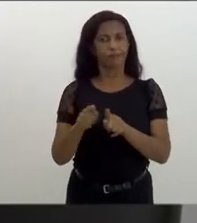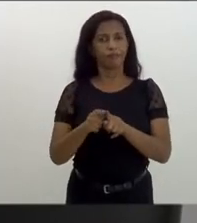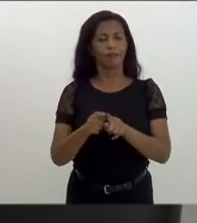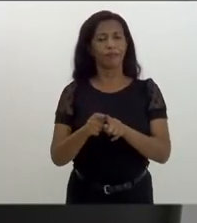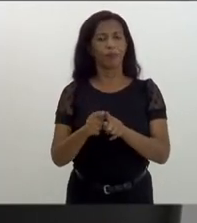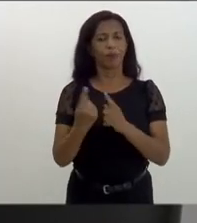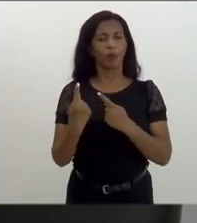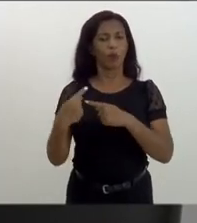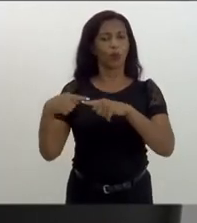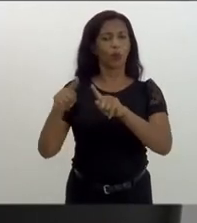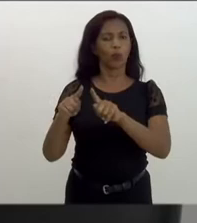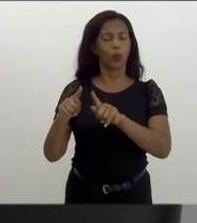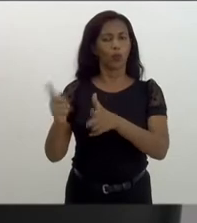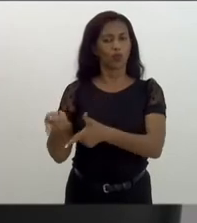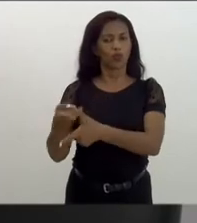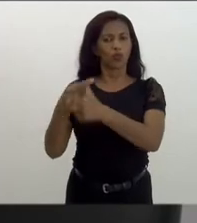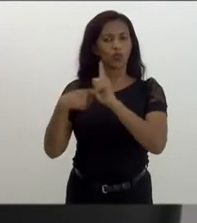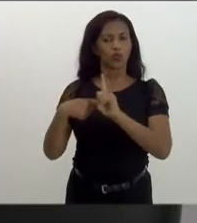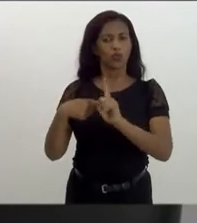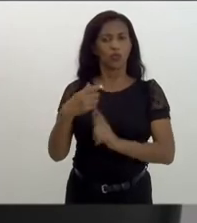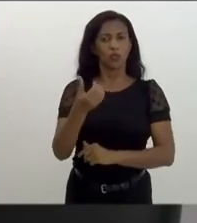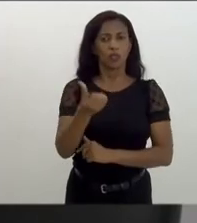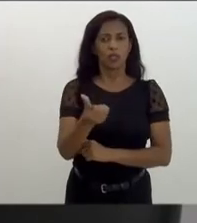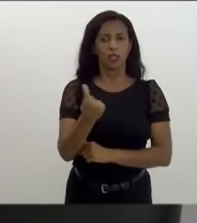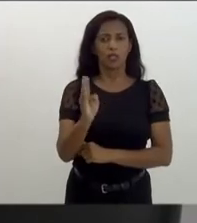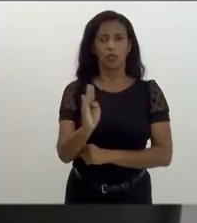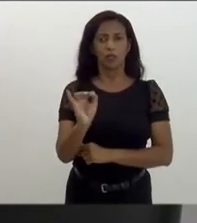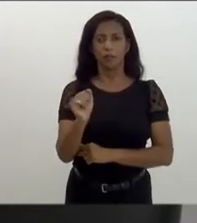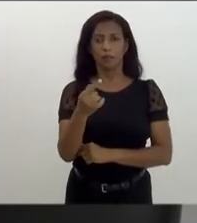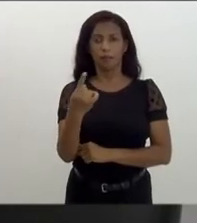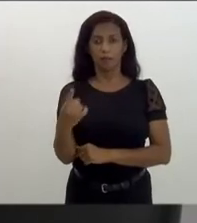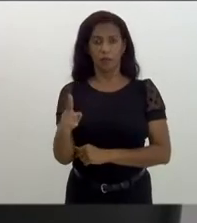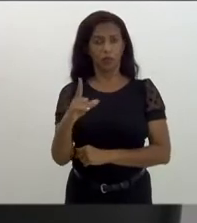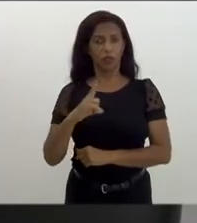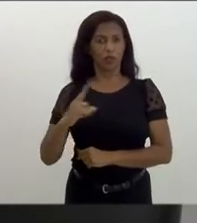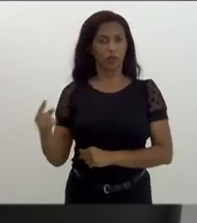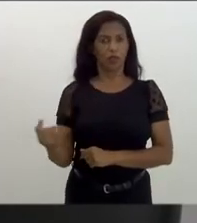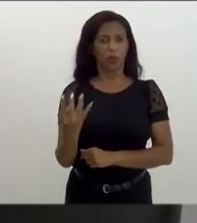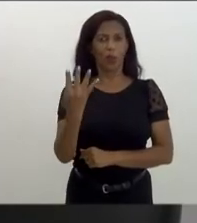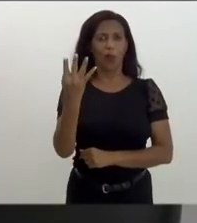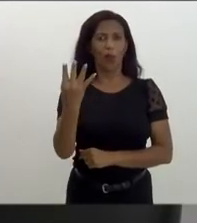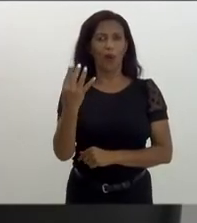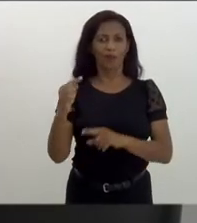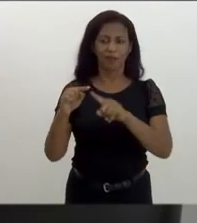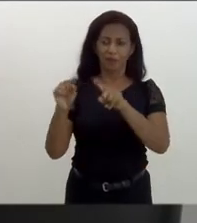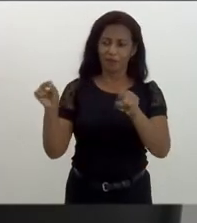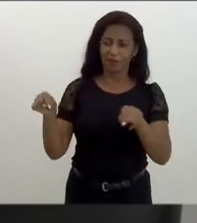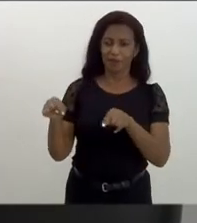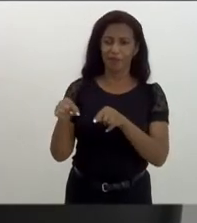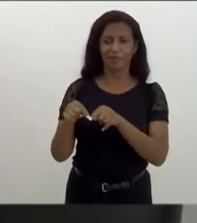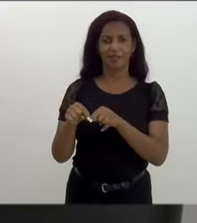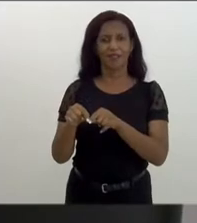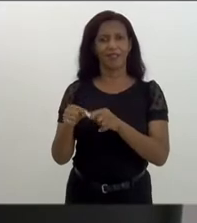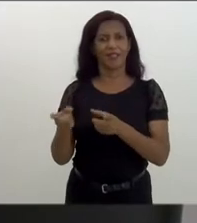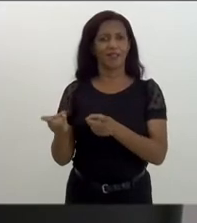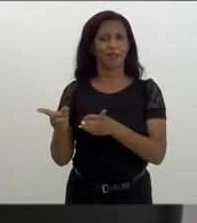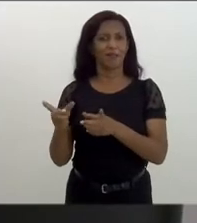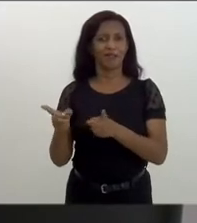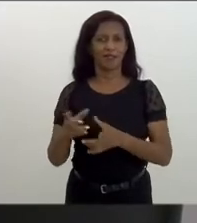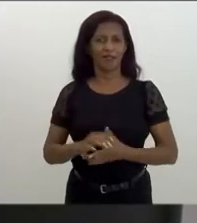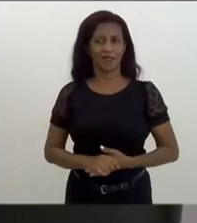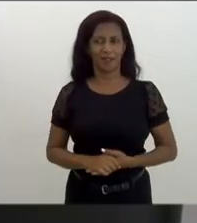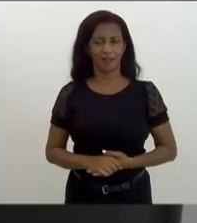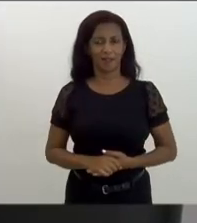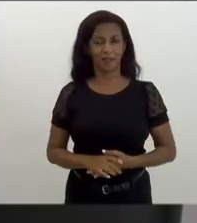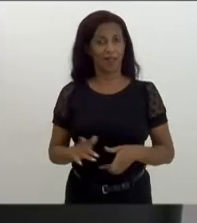adverge com dívidas de Quase 6 bilhões ter apenas quatro salas habitadas à venda